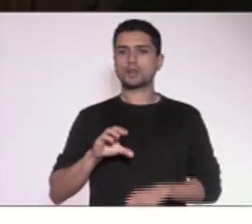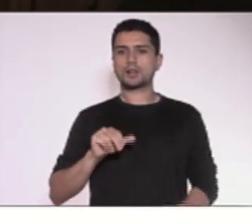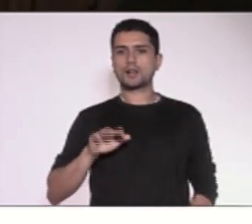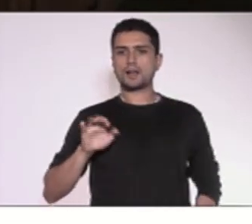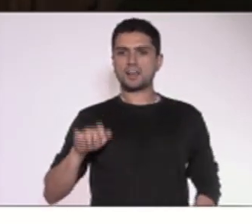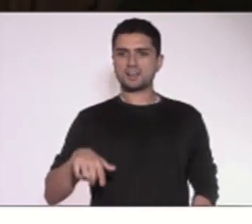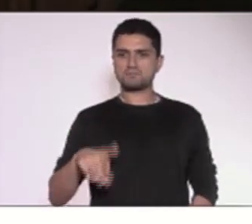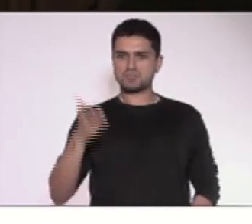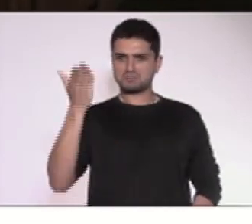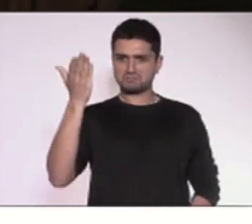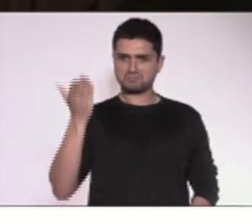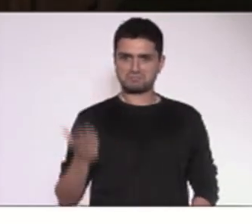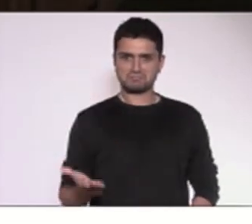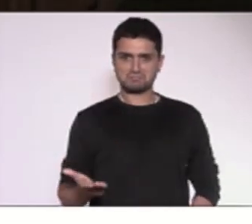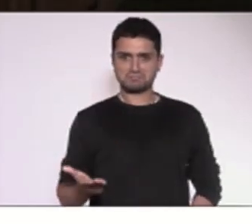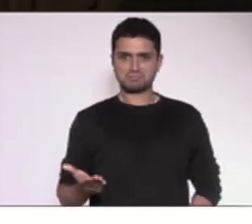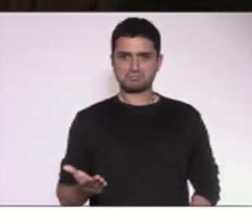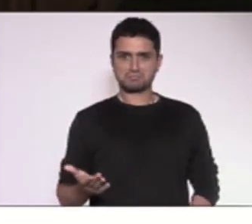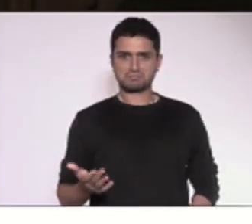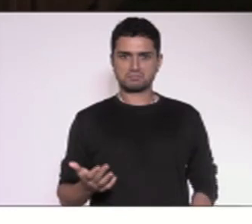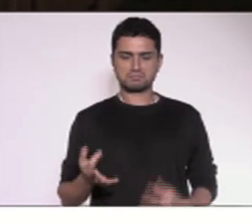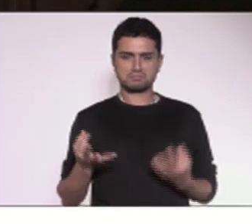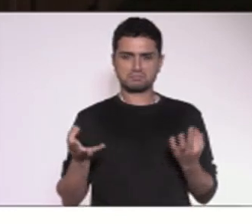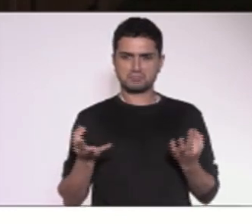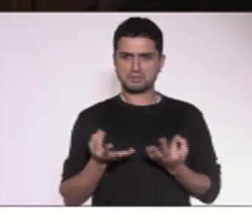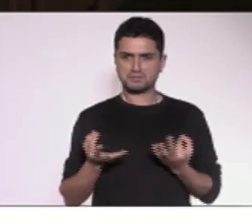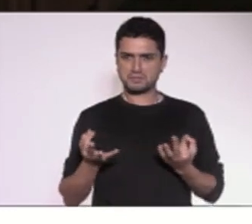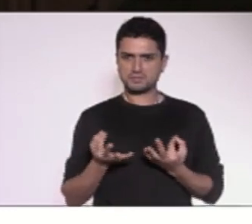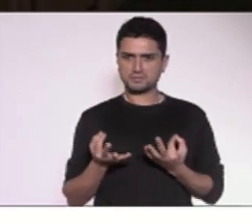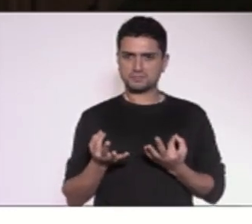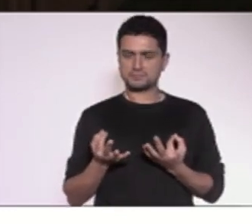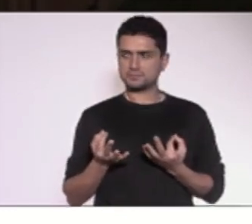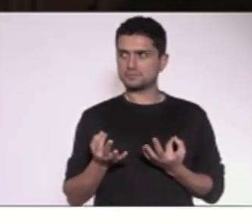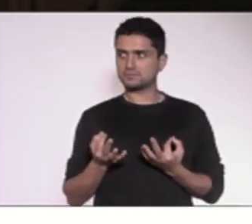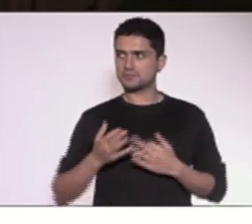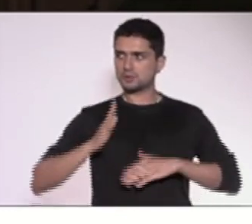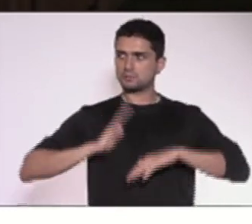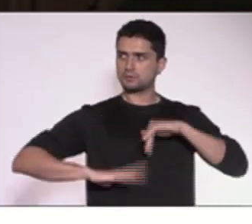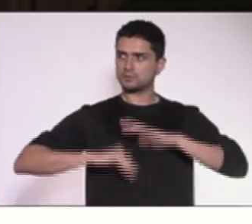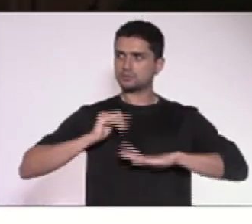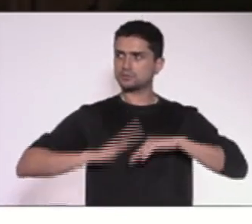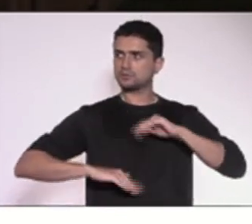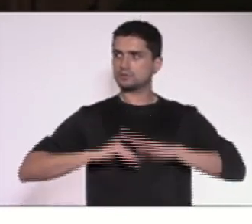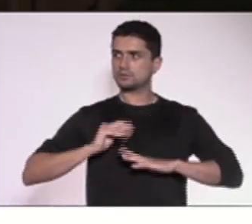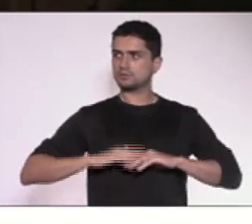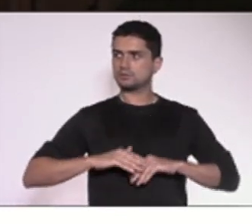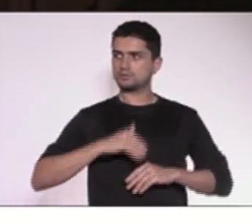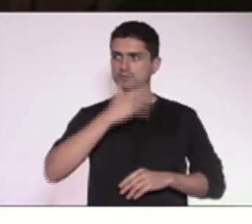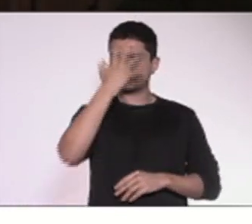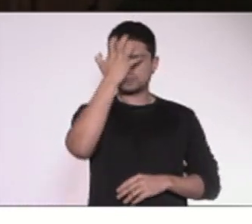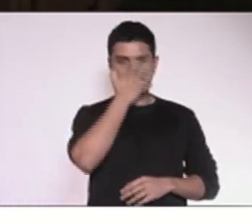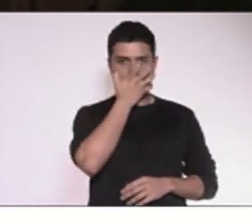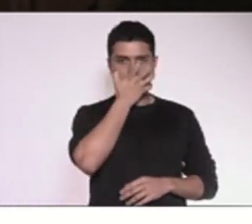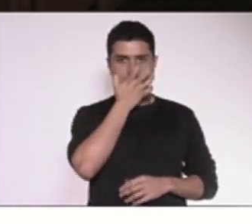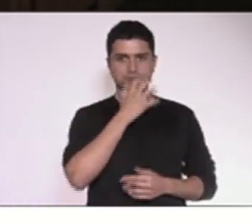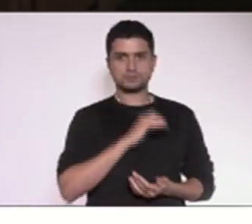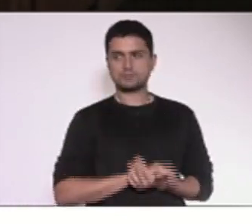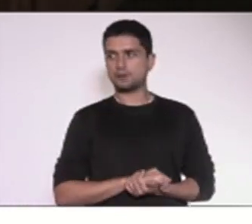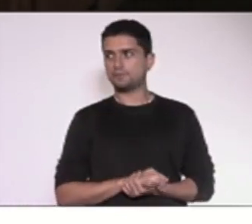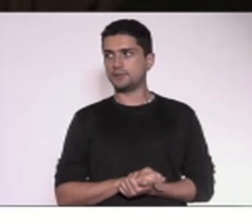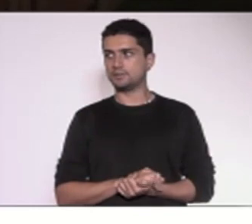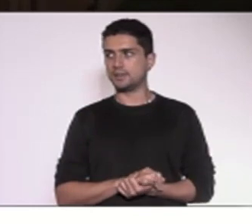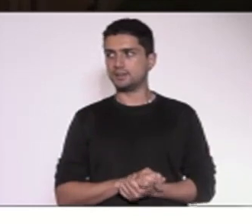júri, mas uma profissional séria, porque não levava para fora dos